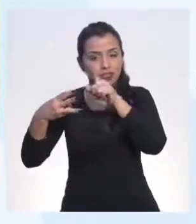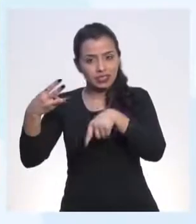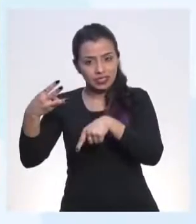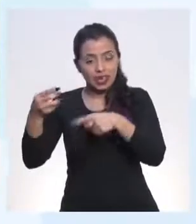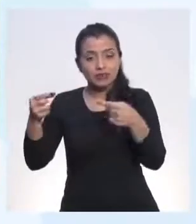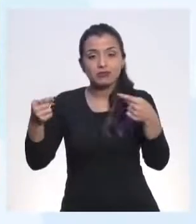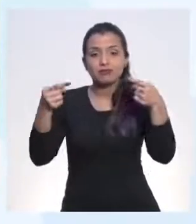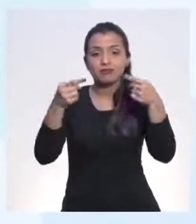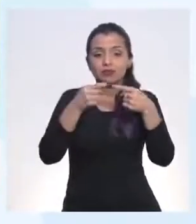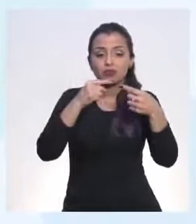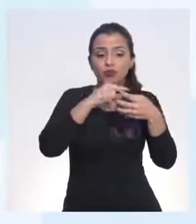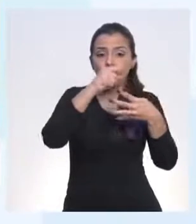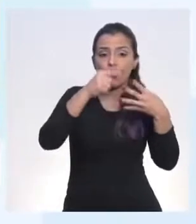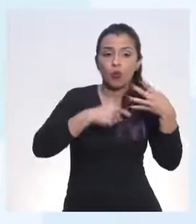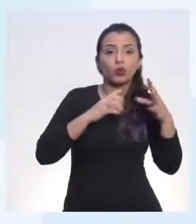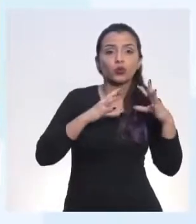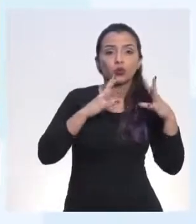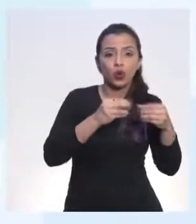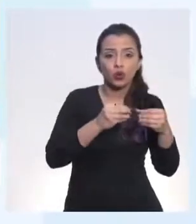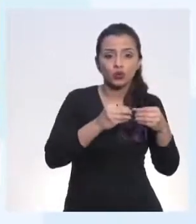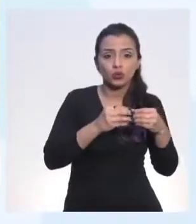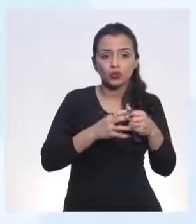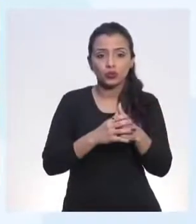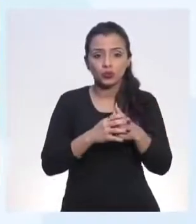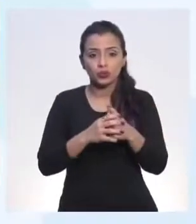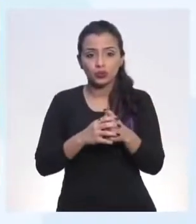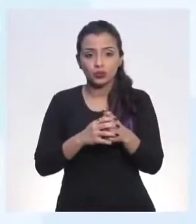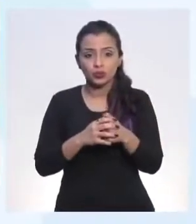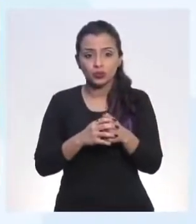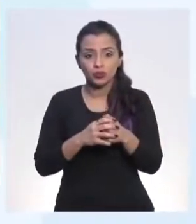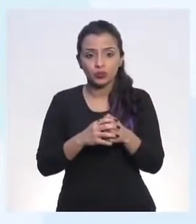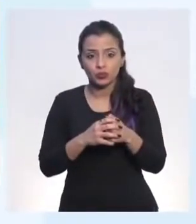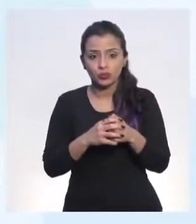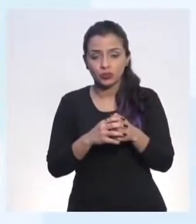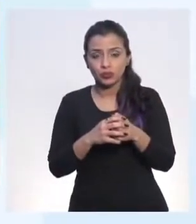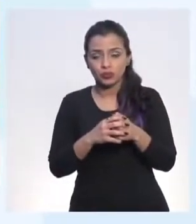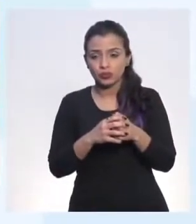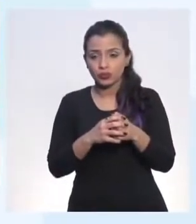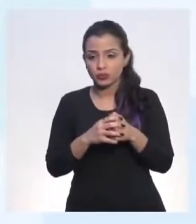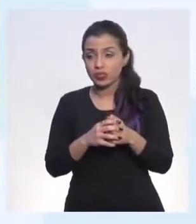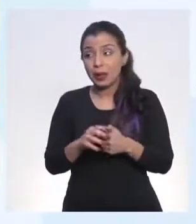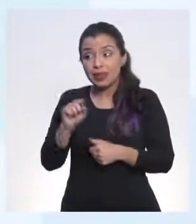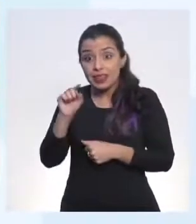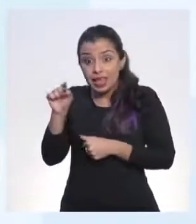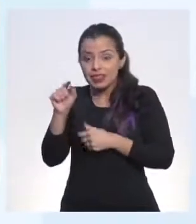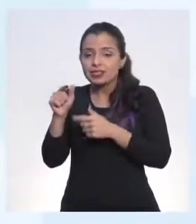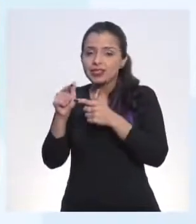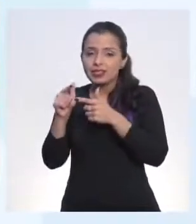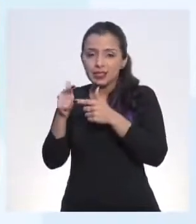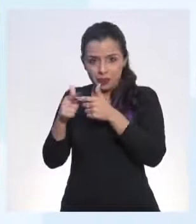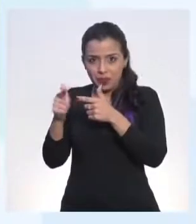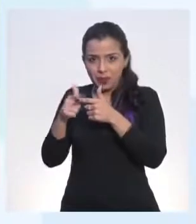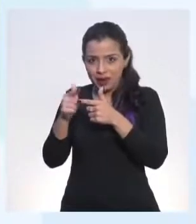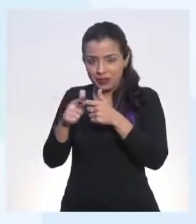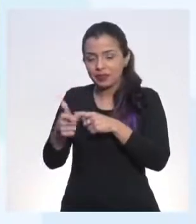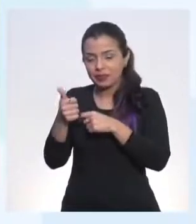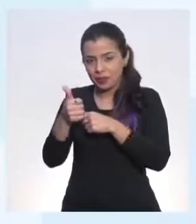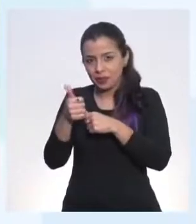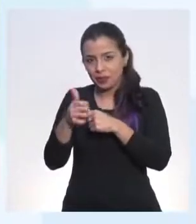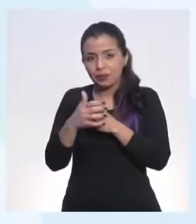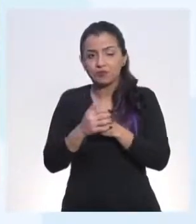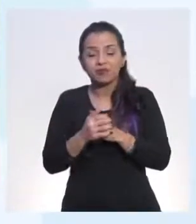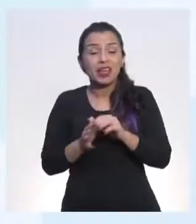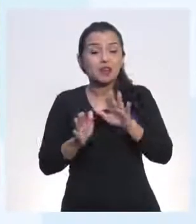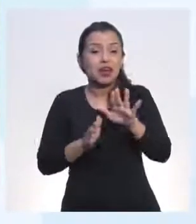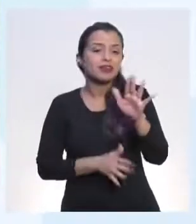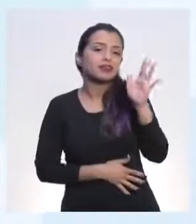né, Ale? O 6 também. Não. Daqueles da atividade, para a situação, sim. isso. Isso, aqueles da atividade, sim. Para a situação. Mas,